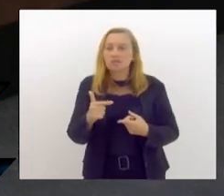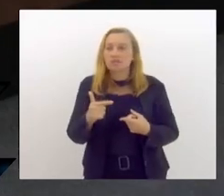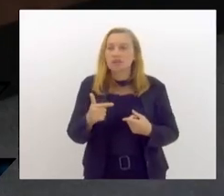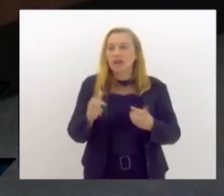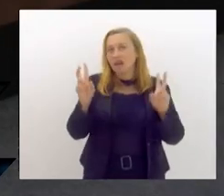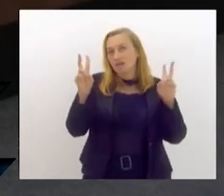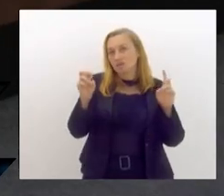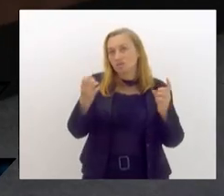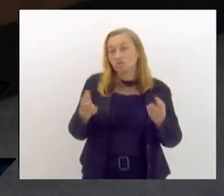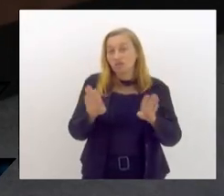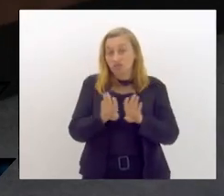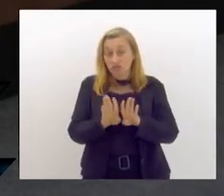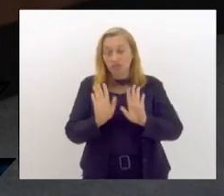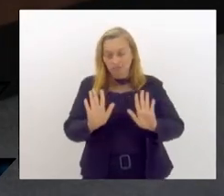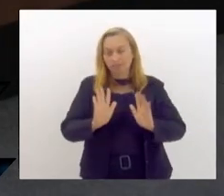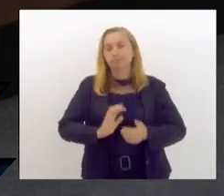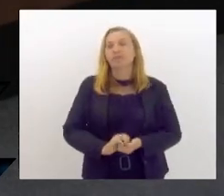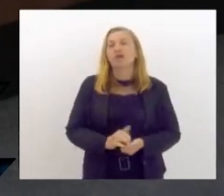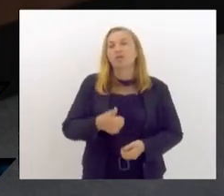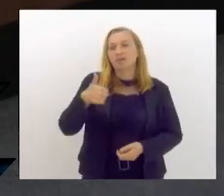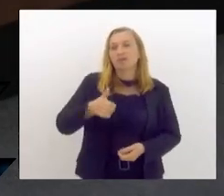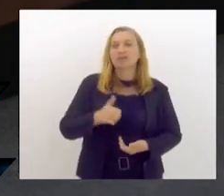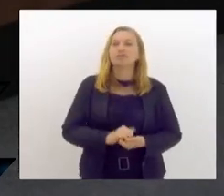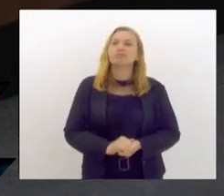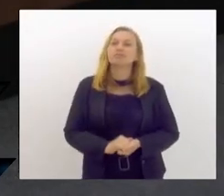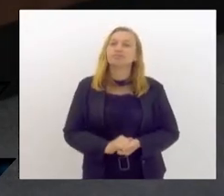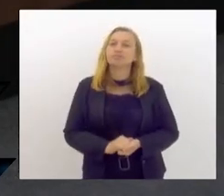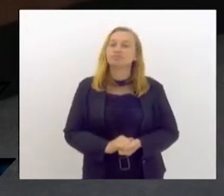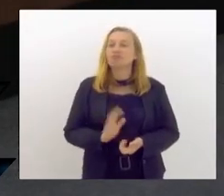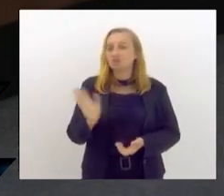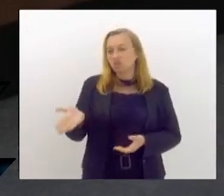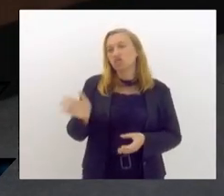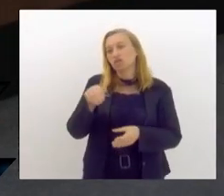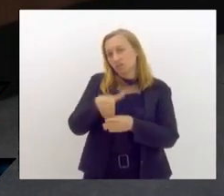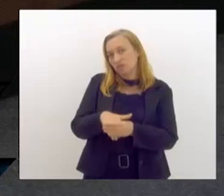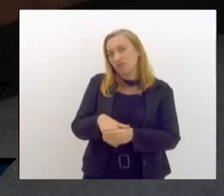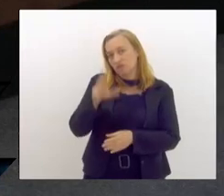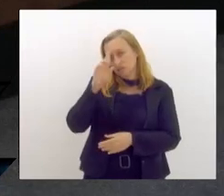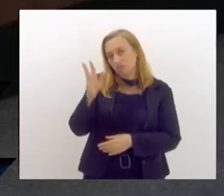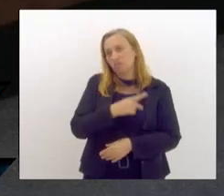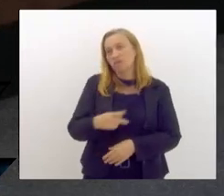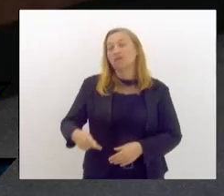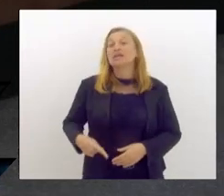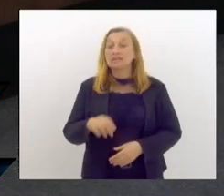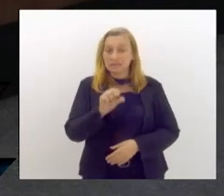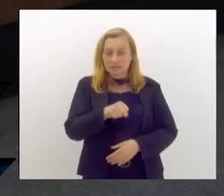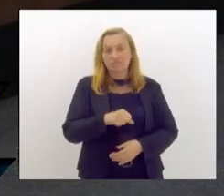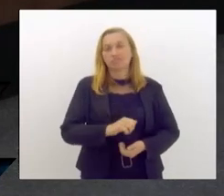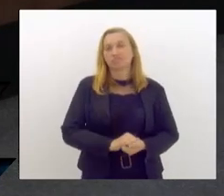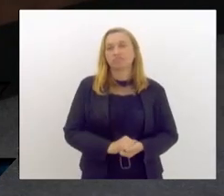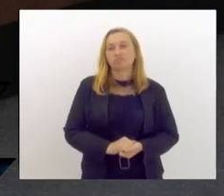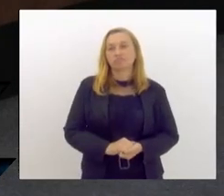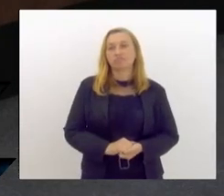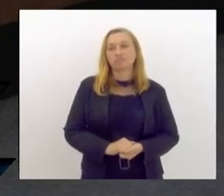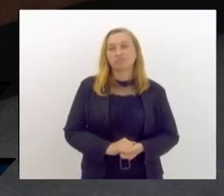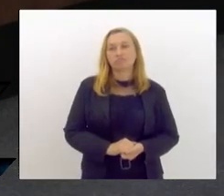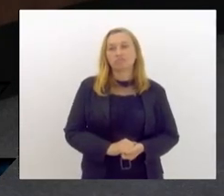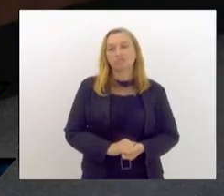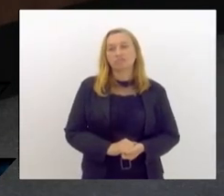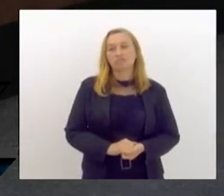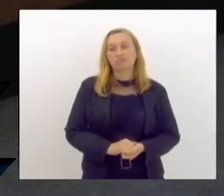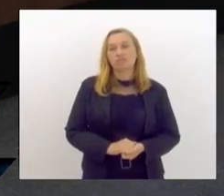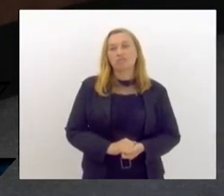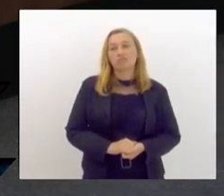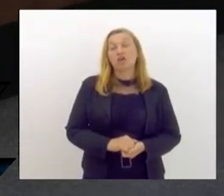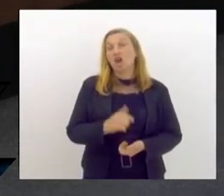fechada. Primeira questão. Eu já votei, senhor presidente. Eu votei sim. Eu já votei.